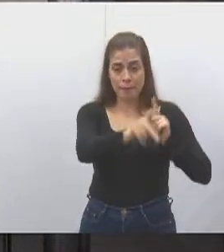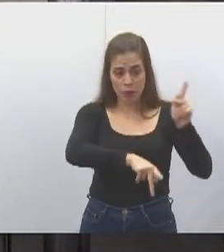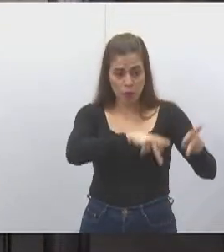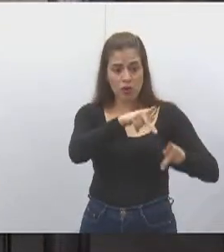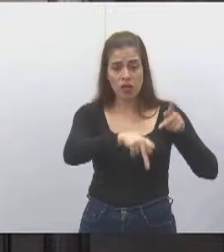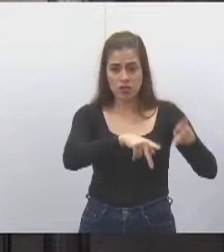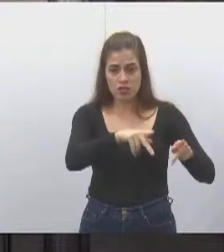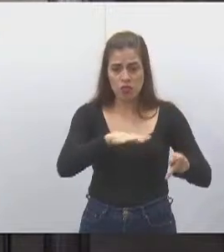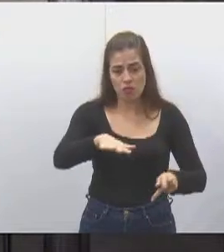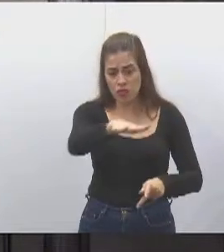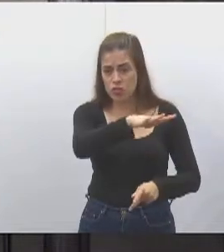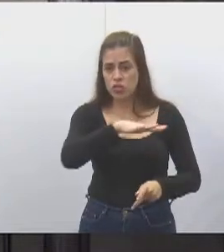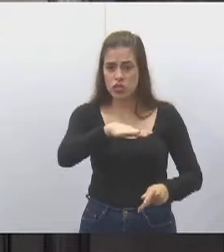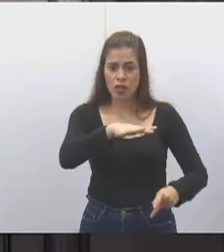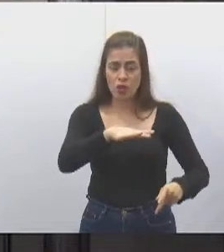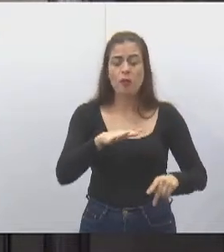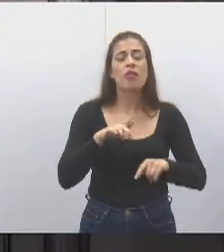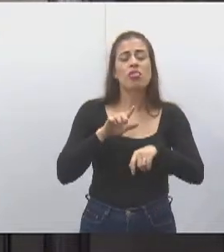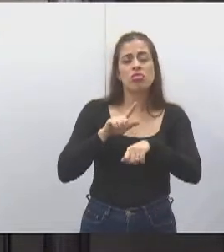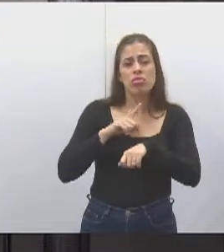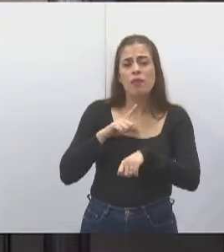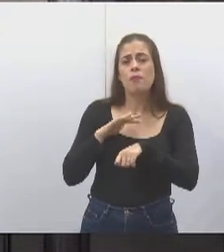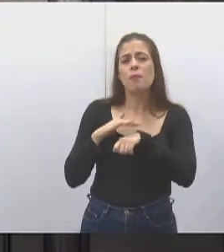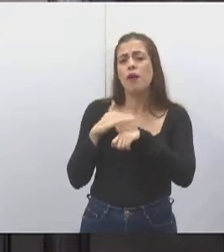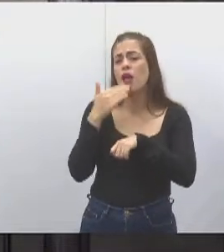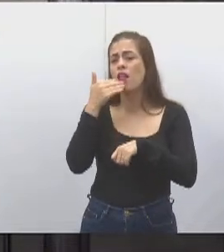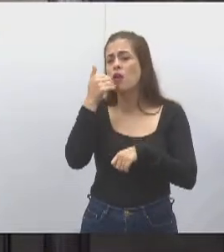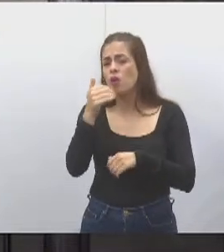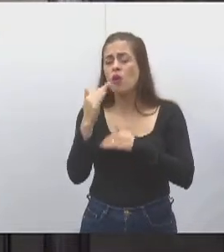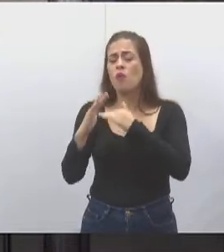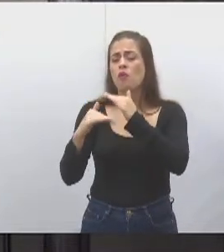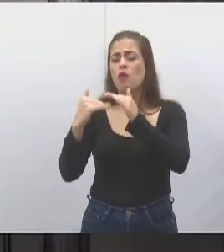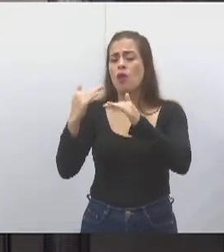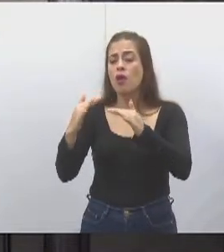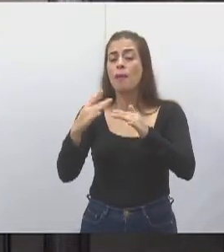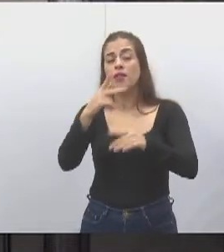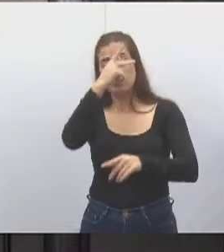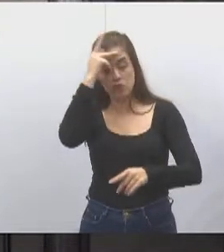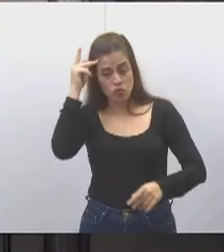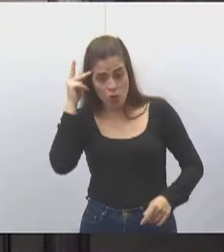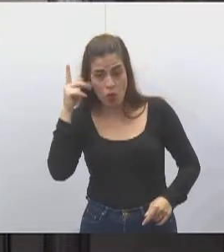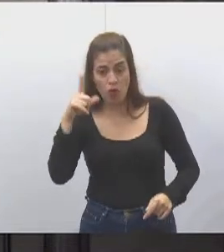para que tenha melhorias, para as pessoas terem um pouquinho mais de